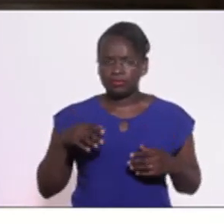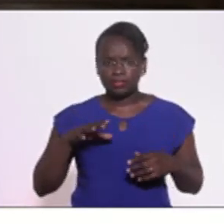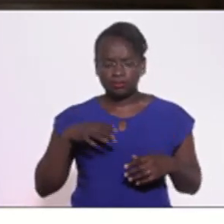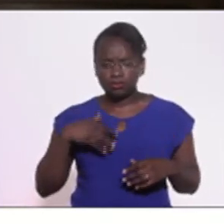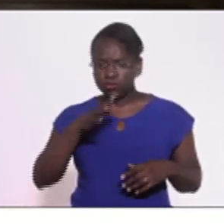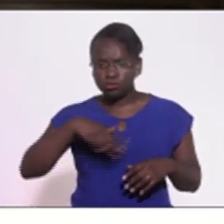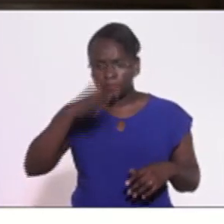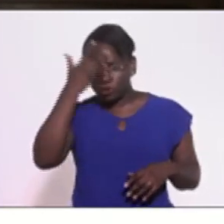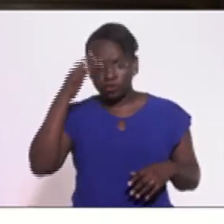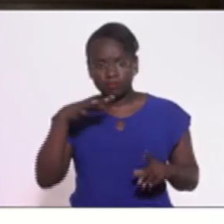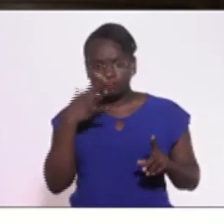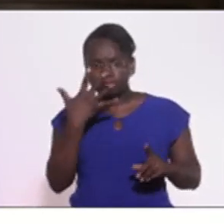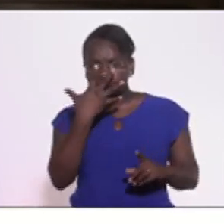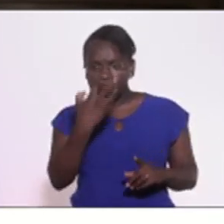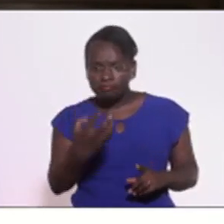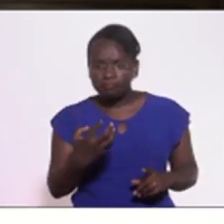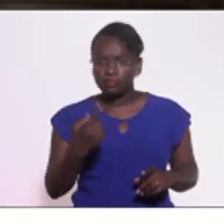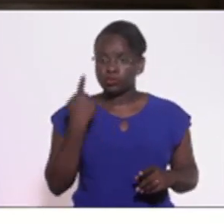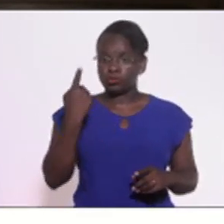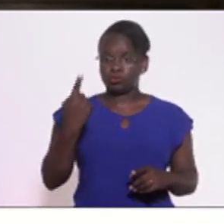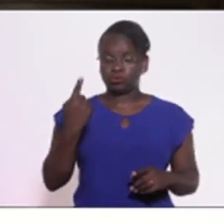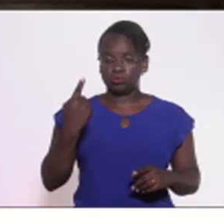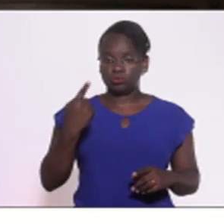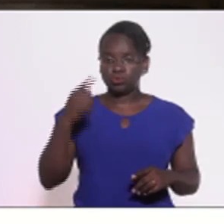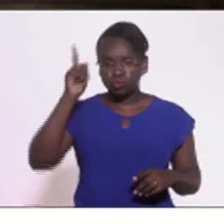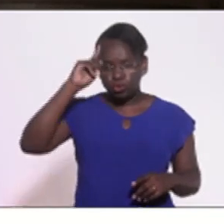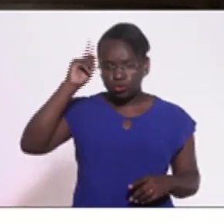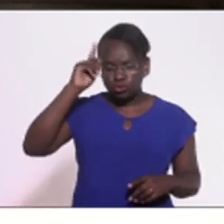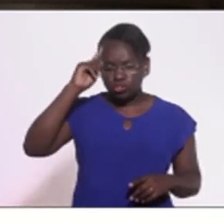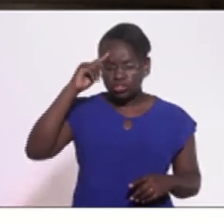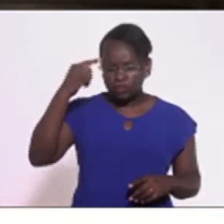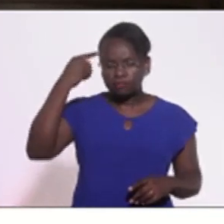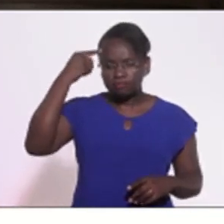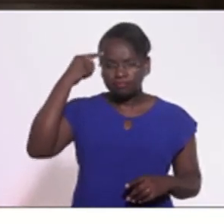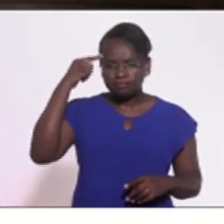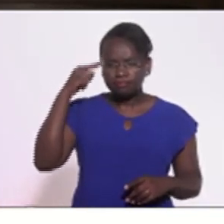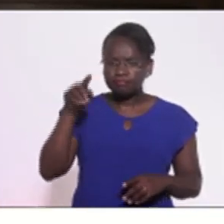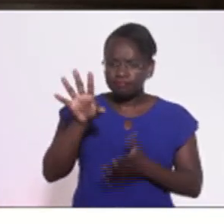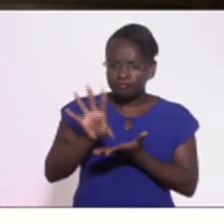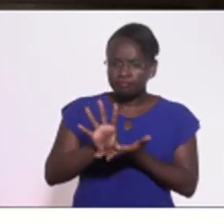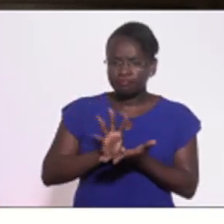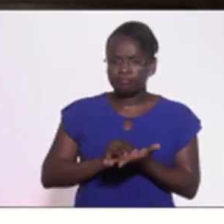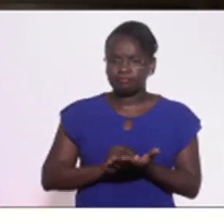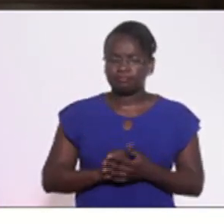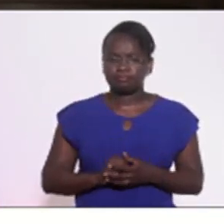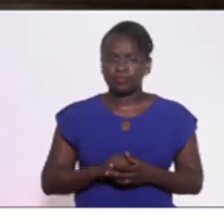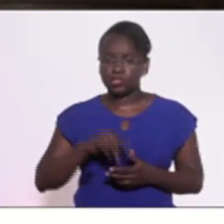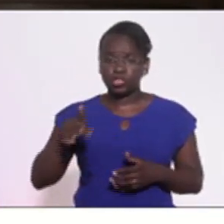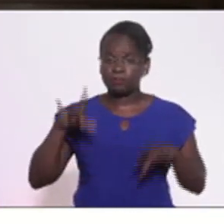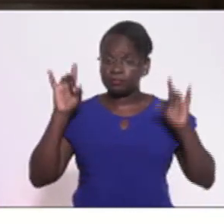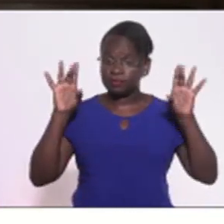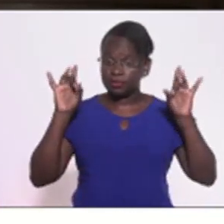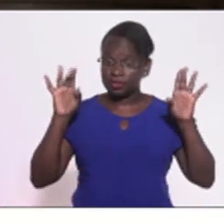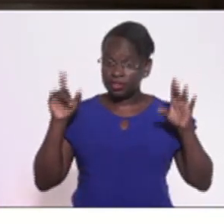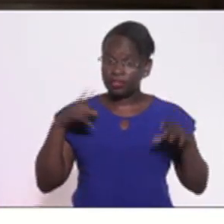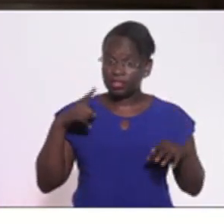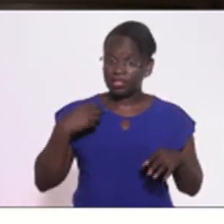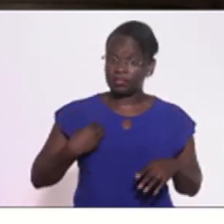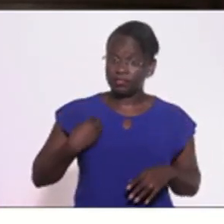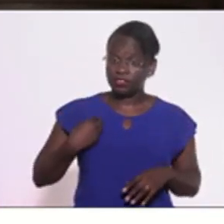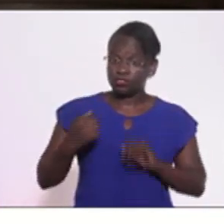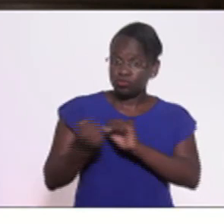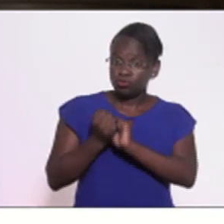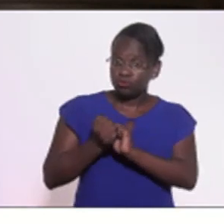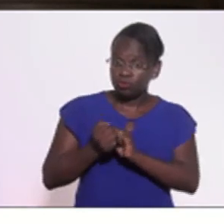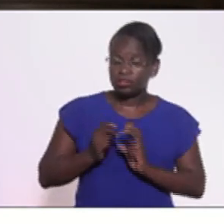carisma é único. Nos inspiram todos os dias. A gente é privilegiado de ter você sempre